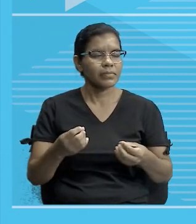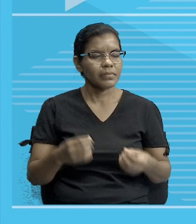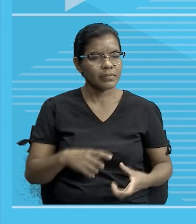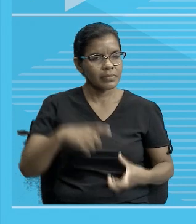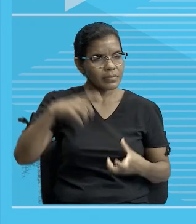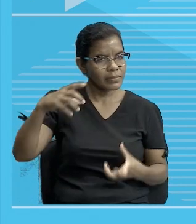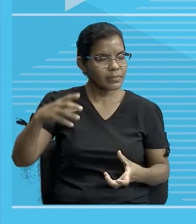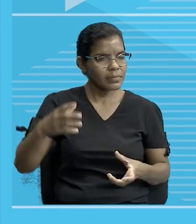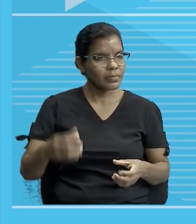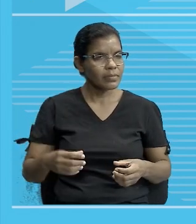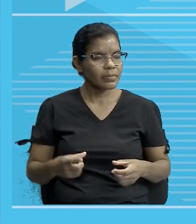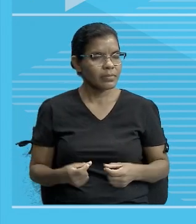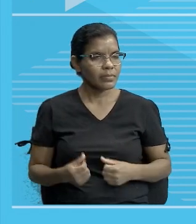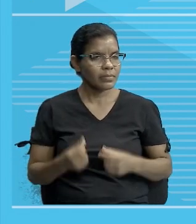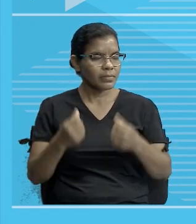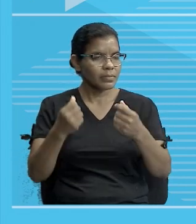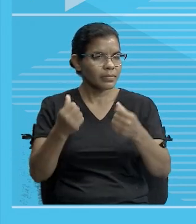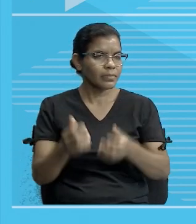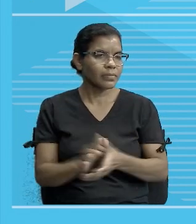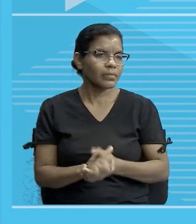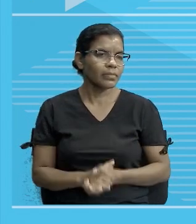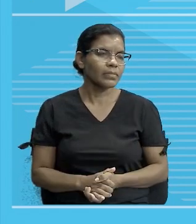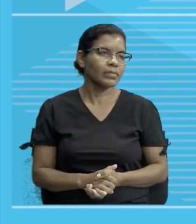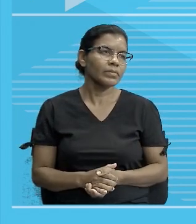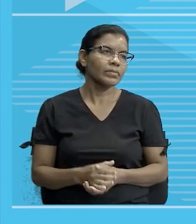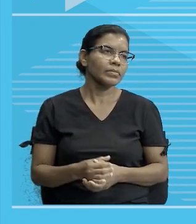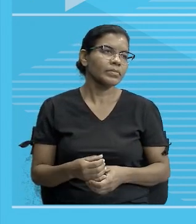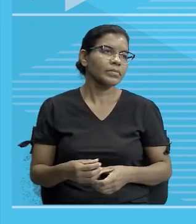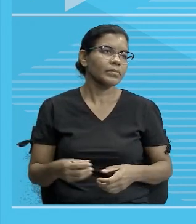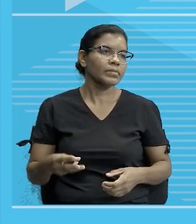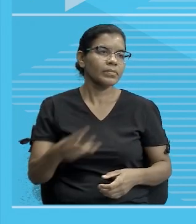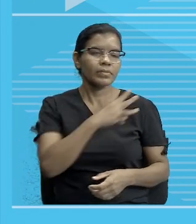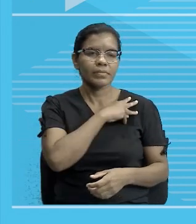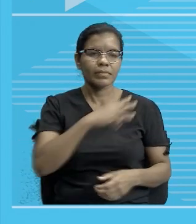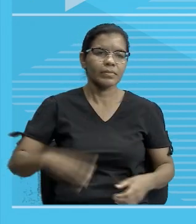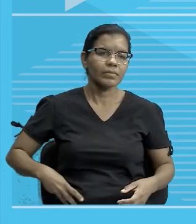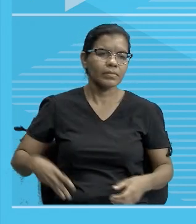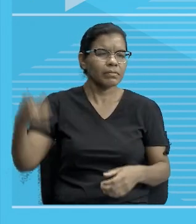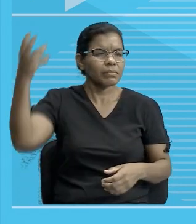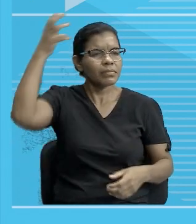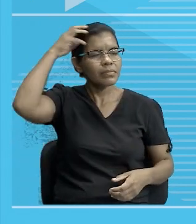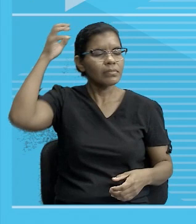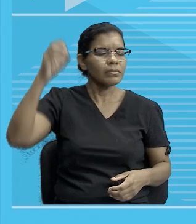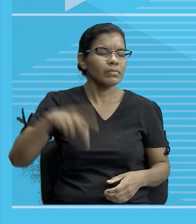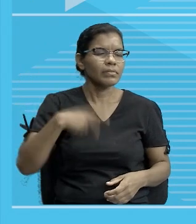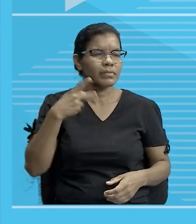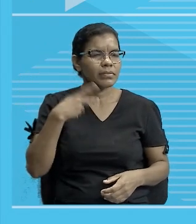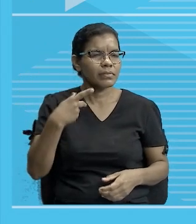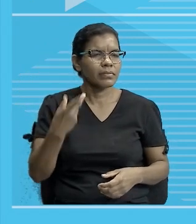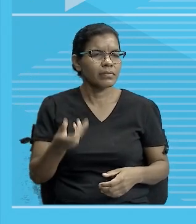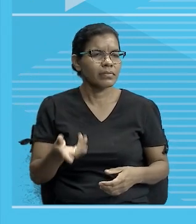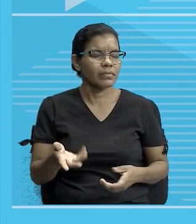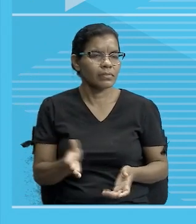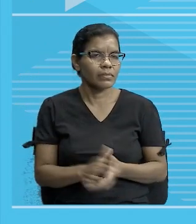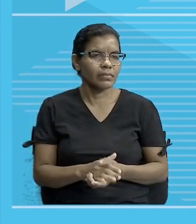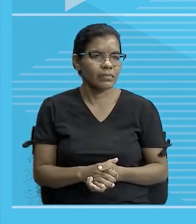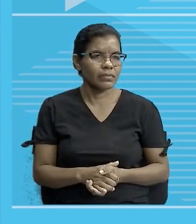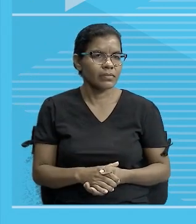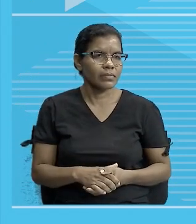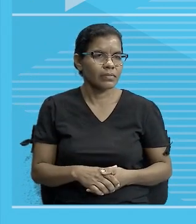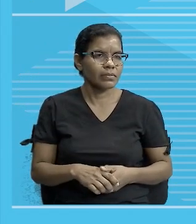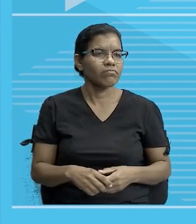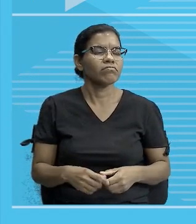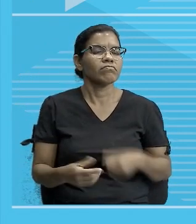de real, de din-din. E o ministro do rei está dizendo: ei, brother, cadê? Cadê? Os cofres